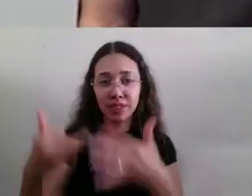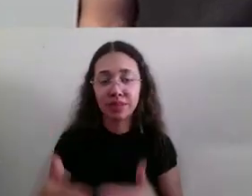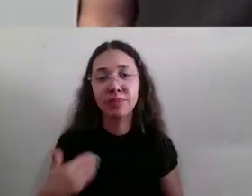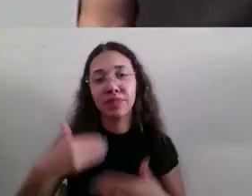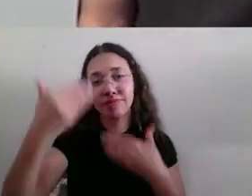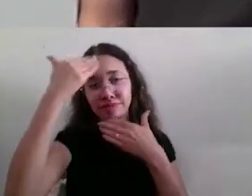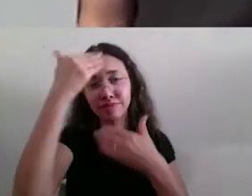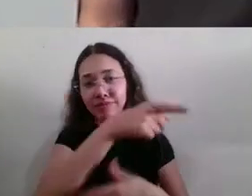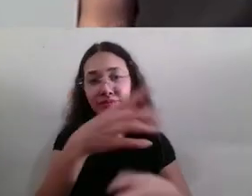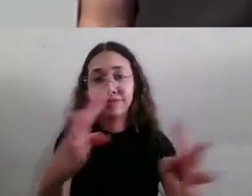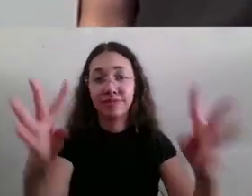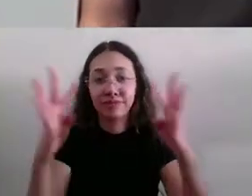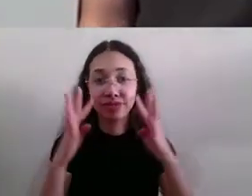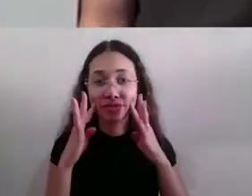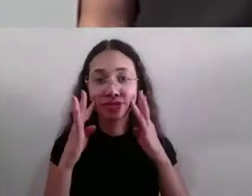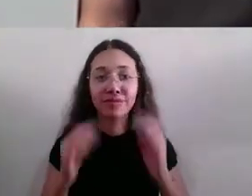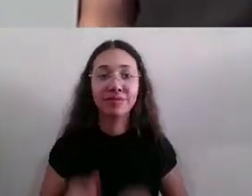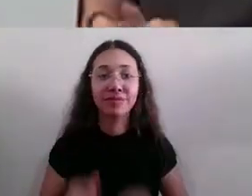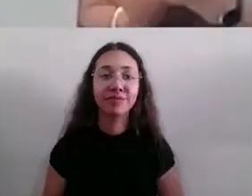todos.